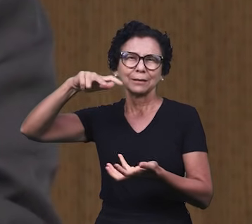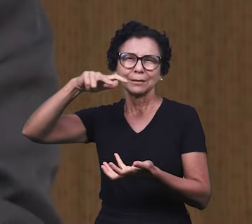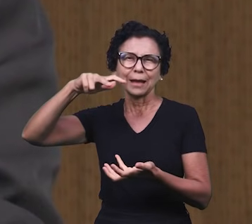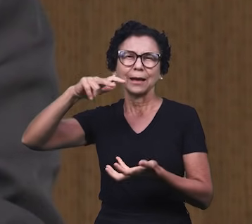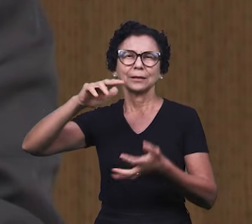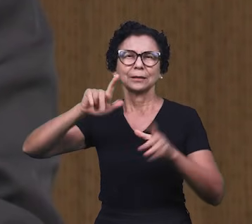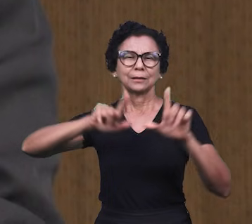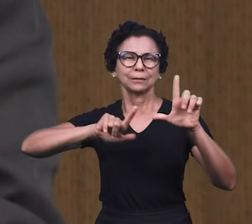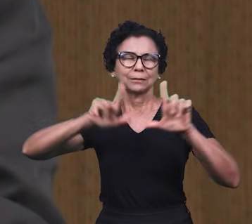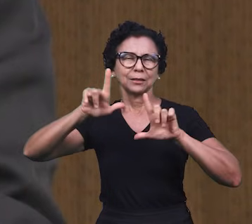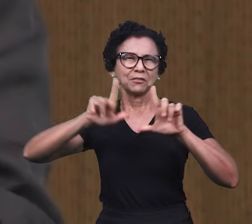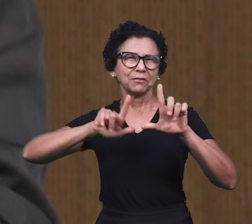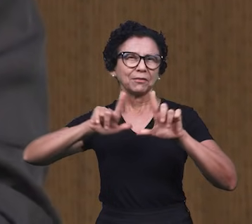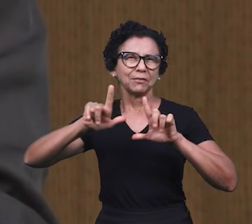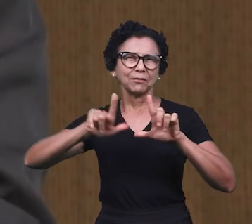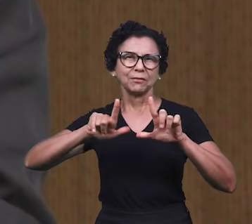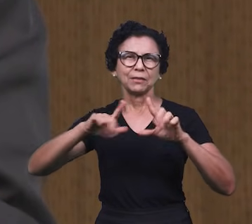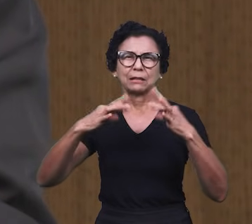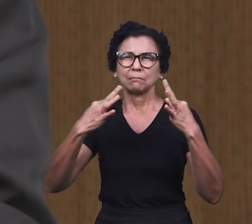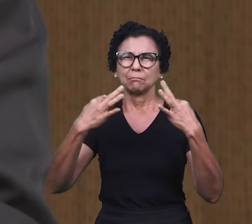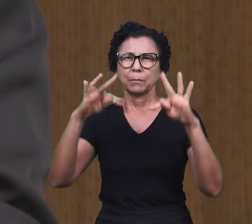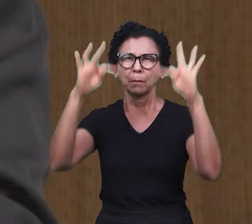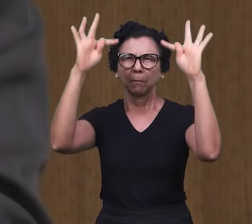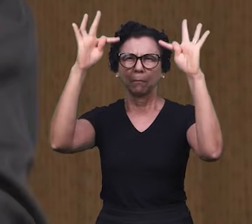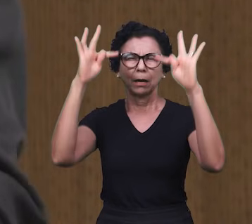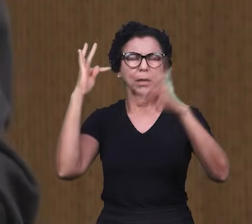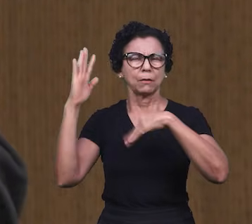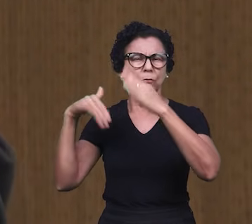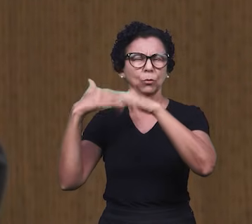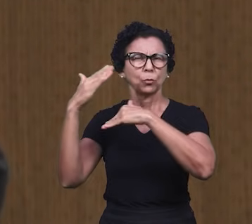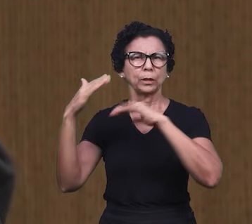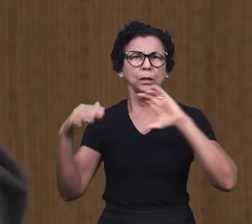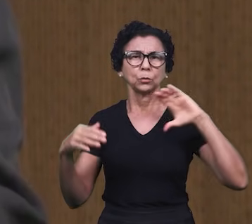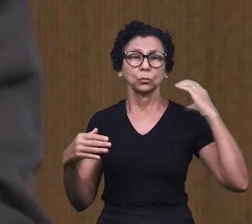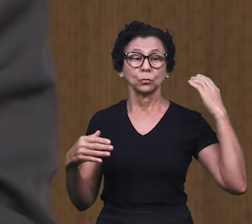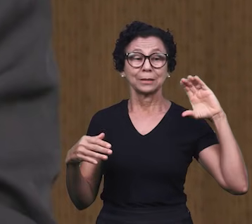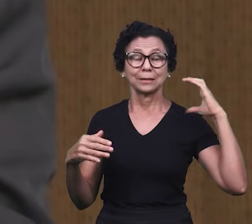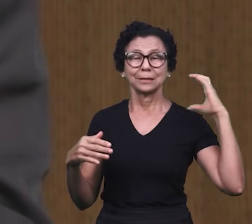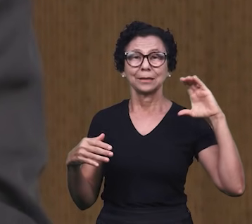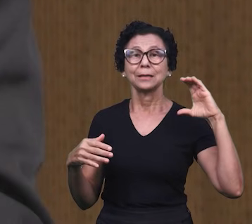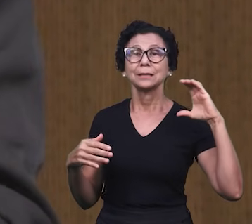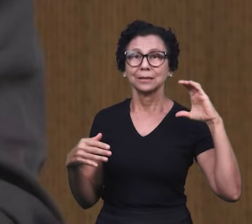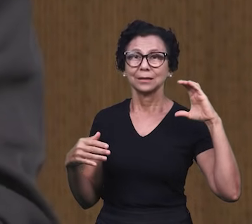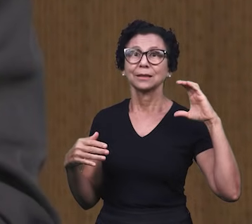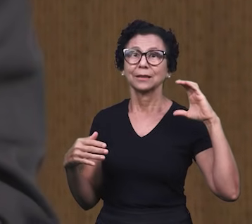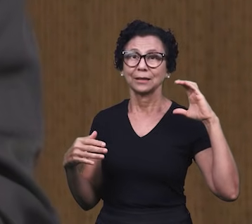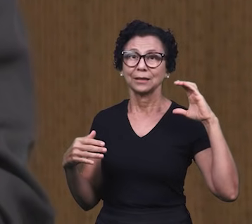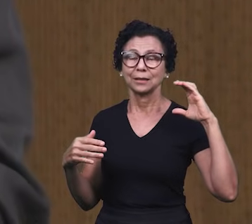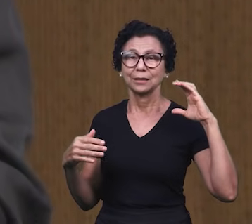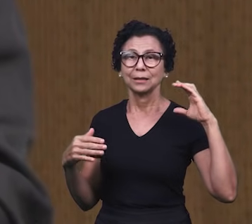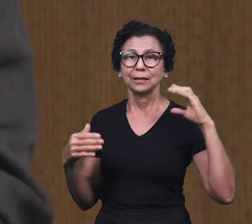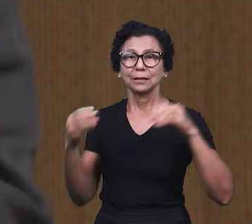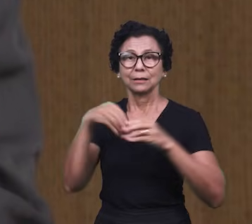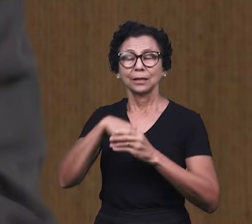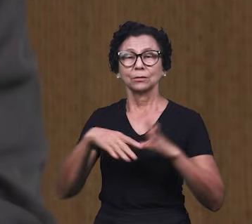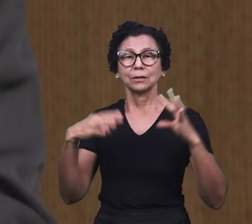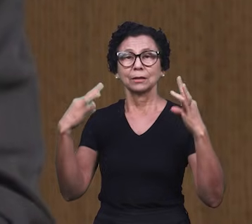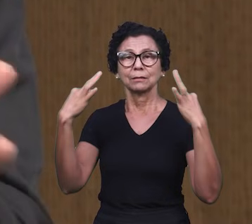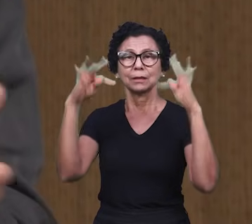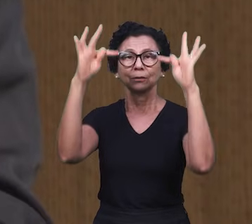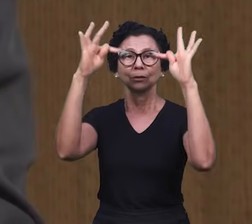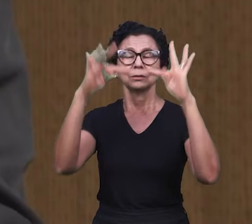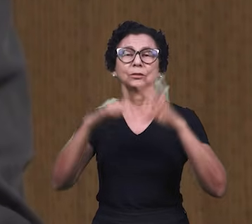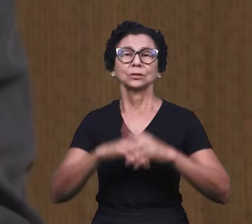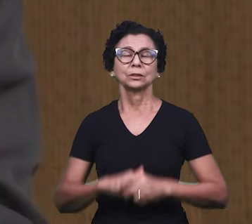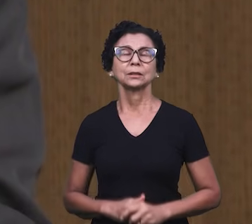satélite, da TV, a tecnologia, né? A ciência se multiplicou e nós estamos usando aquilo que o pastor Marcos Saúde falou